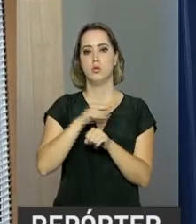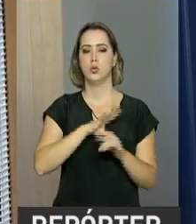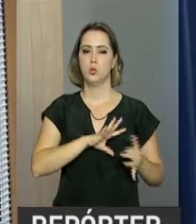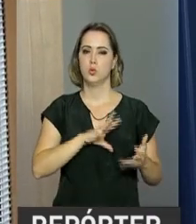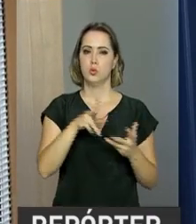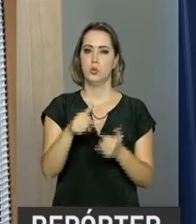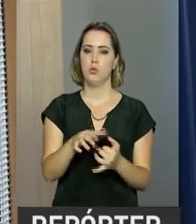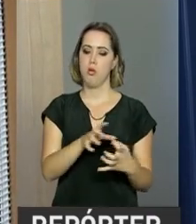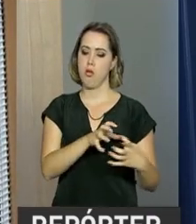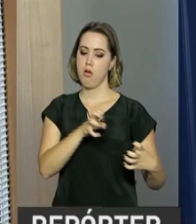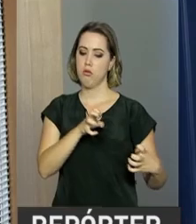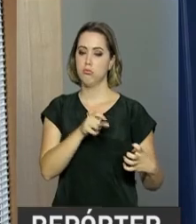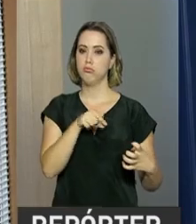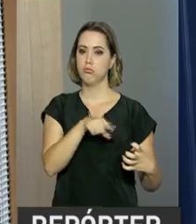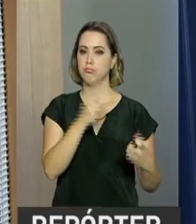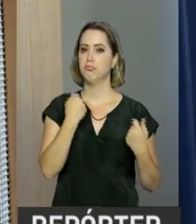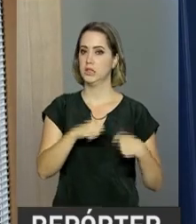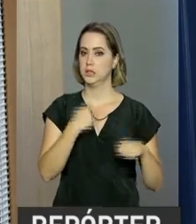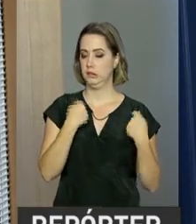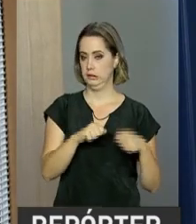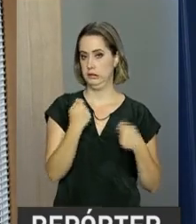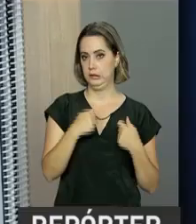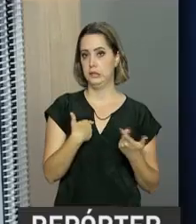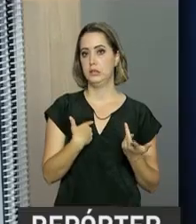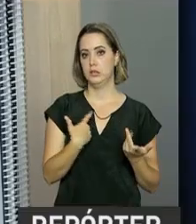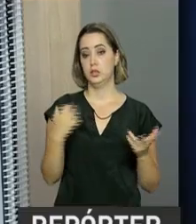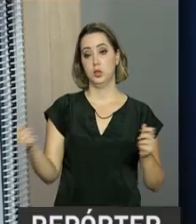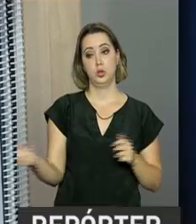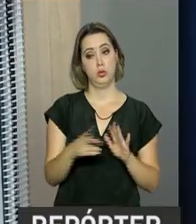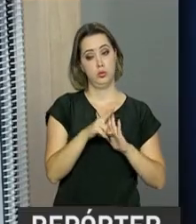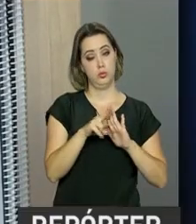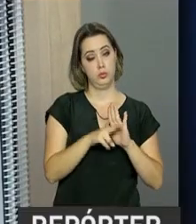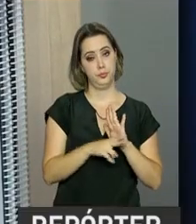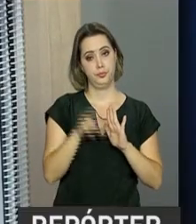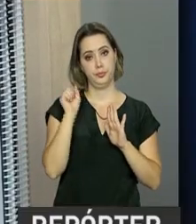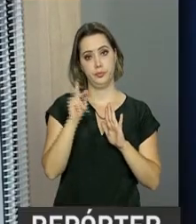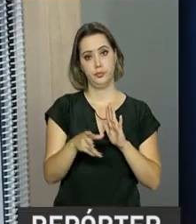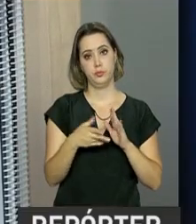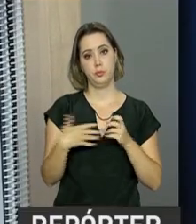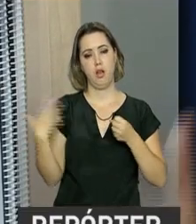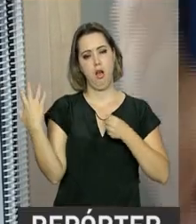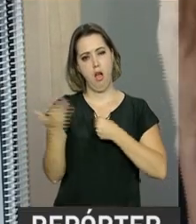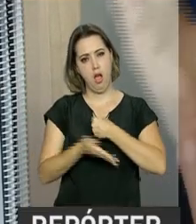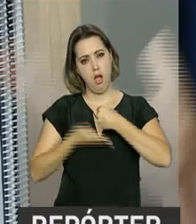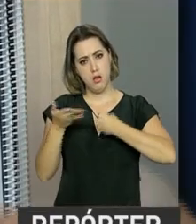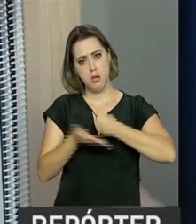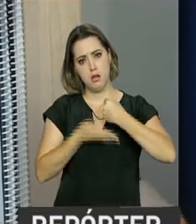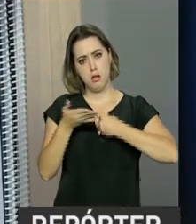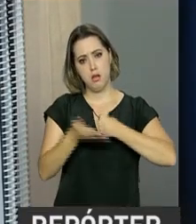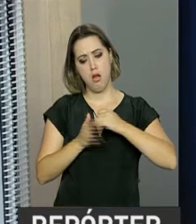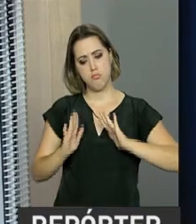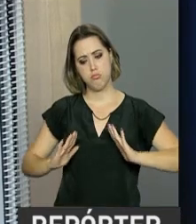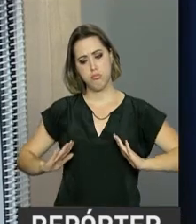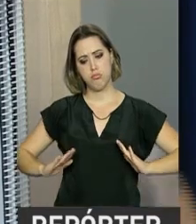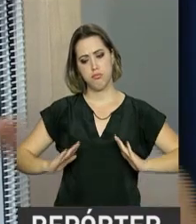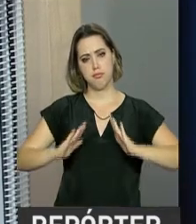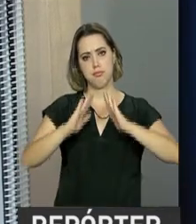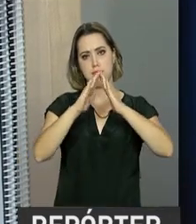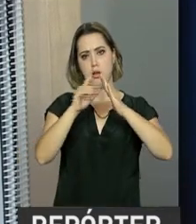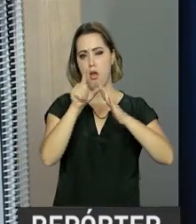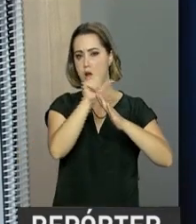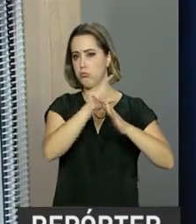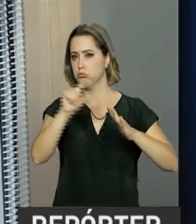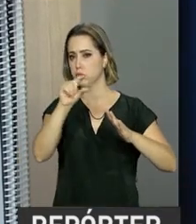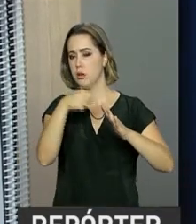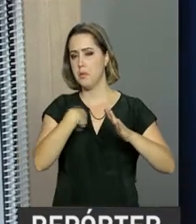envelhecimento Coloca esse desafio a base que sustenta o topo que são os né a